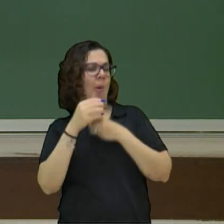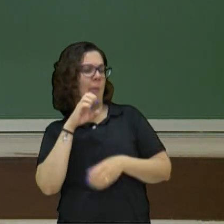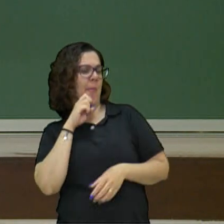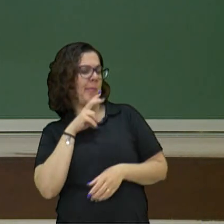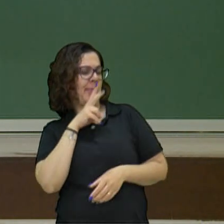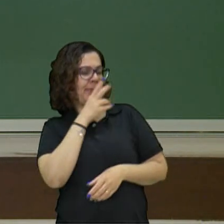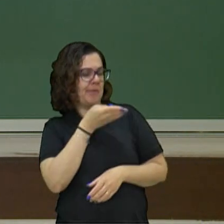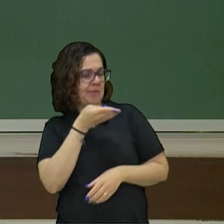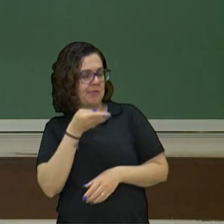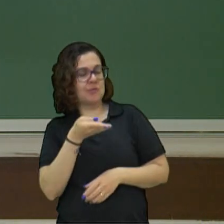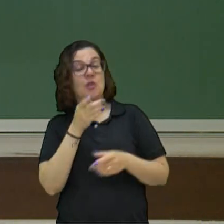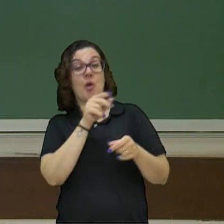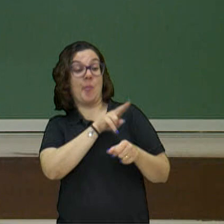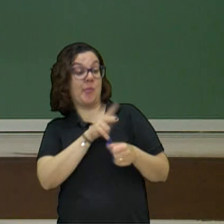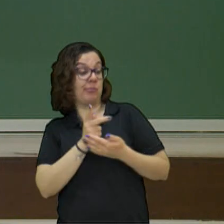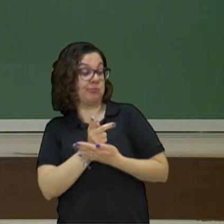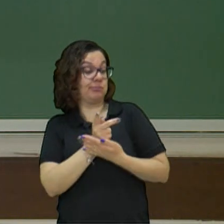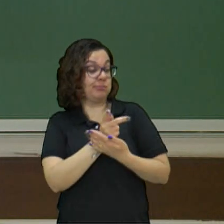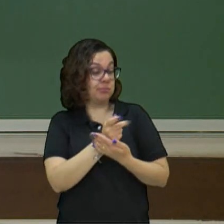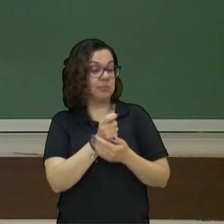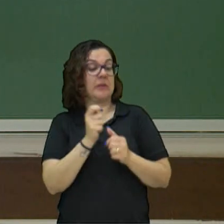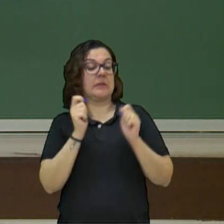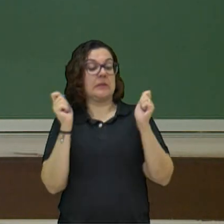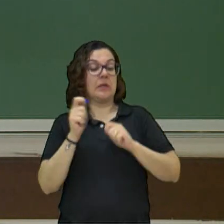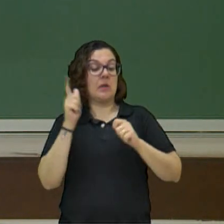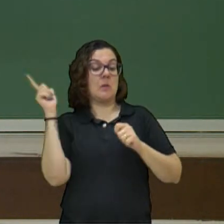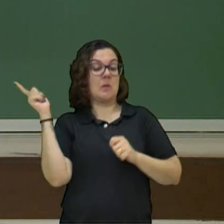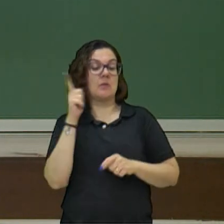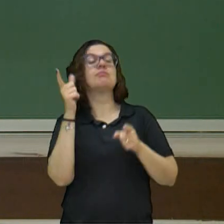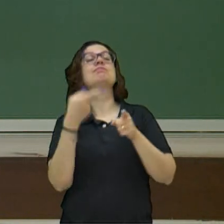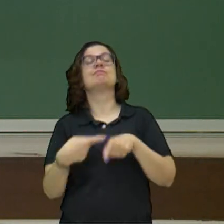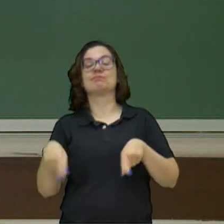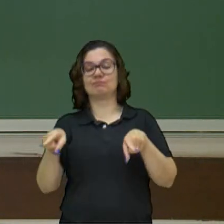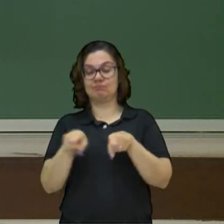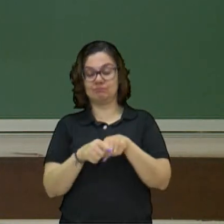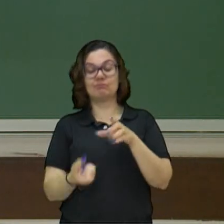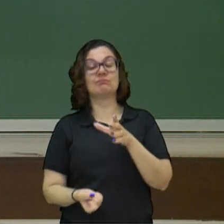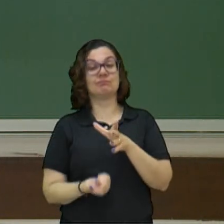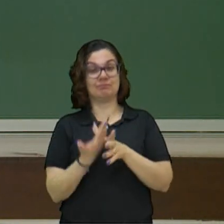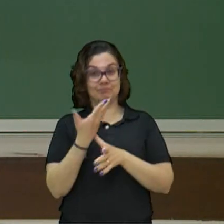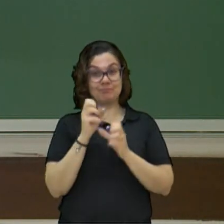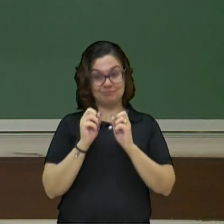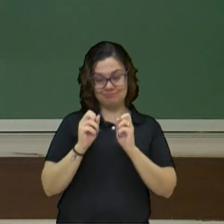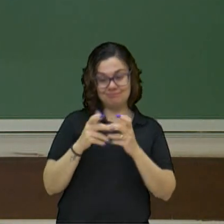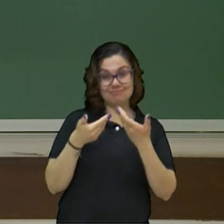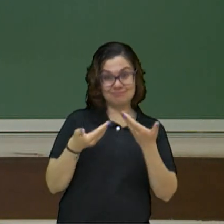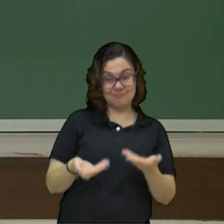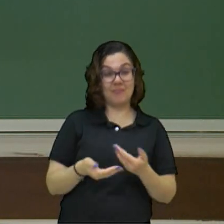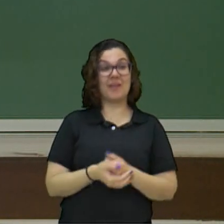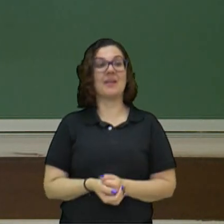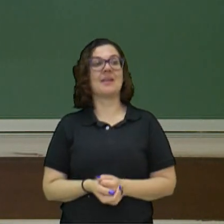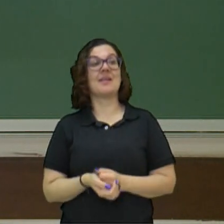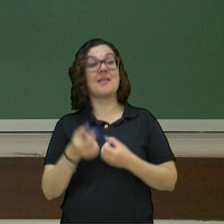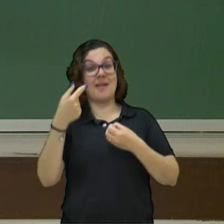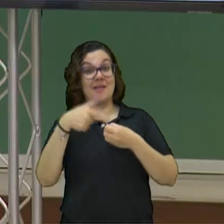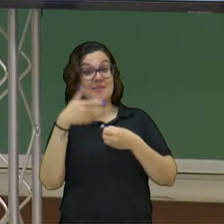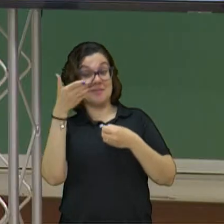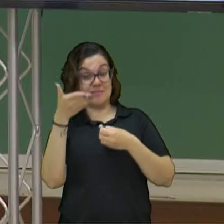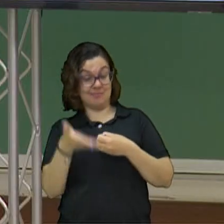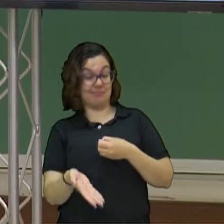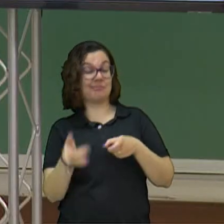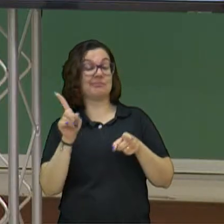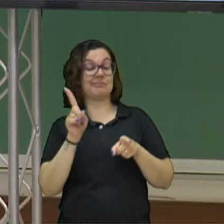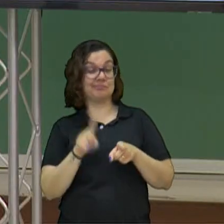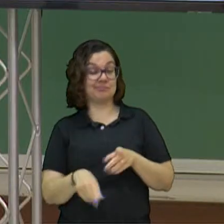de energia também a busca agora deve ser pelas fontes renováveis ok e com install por esse